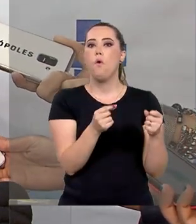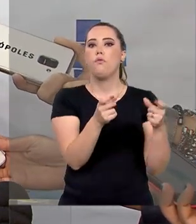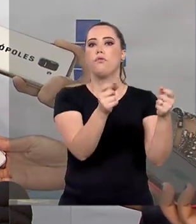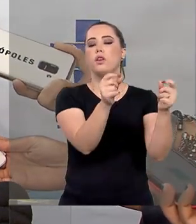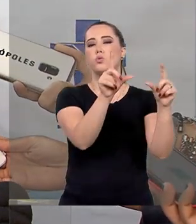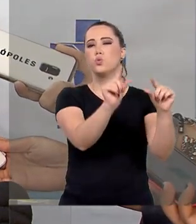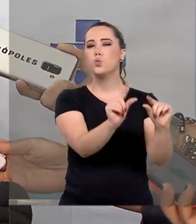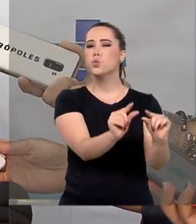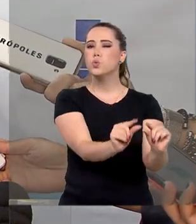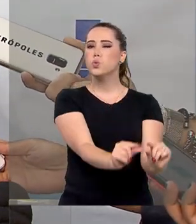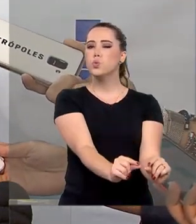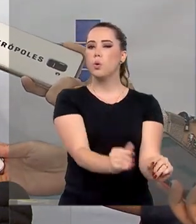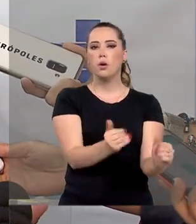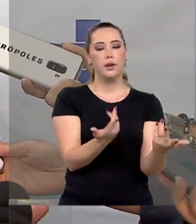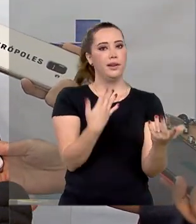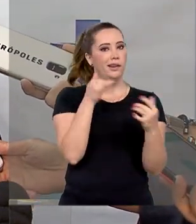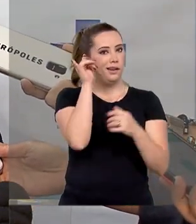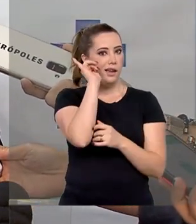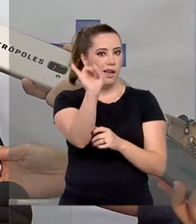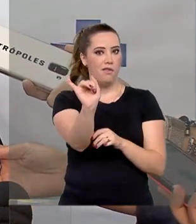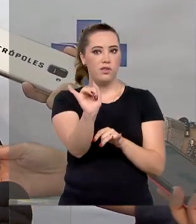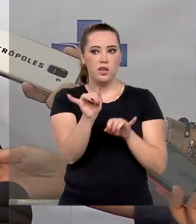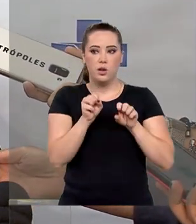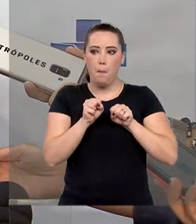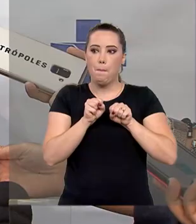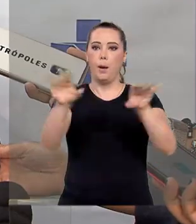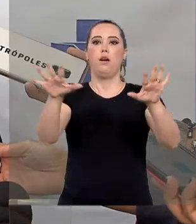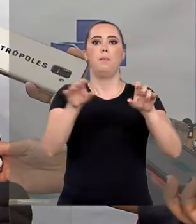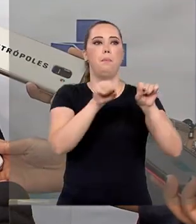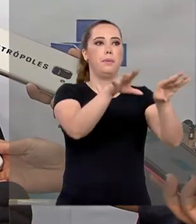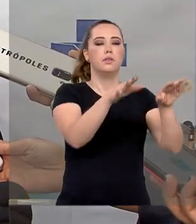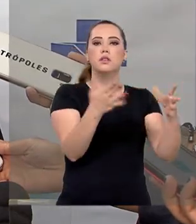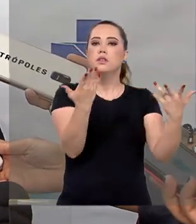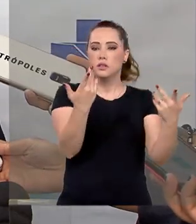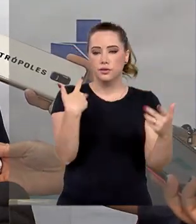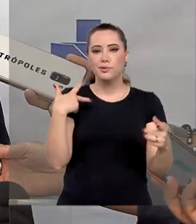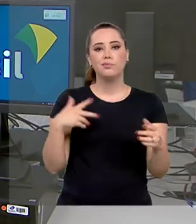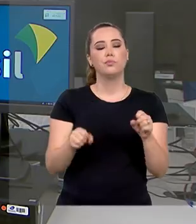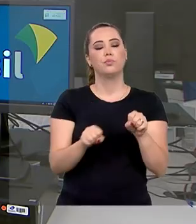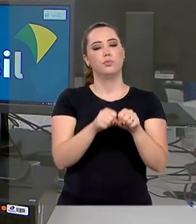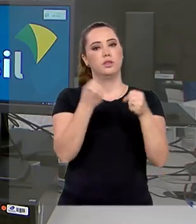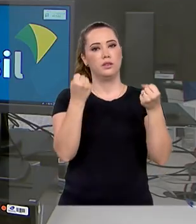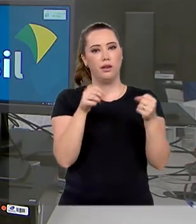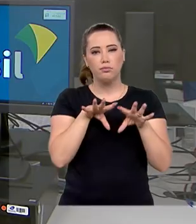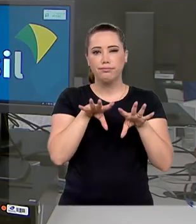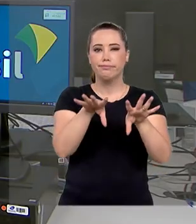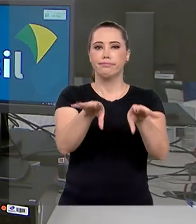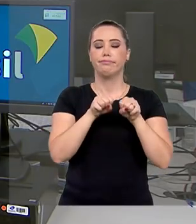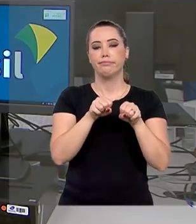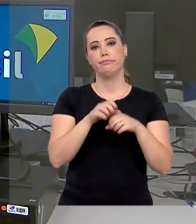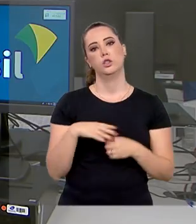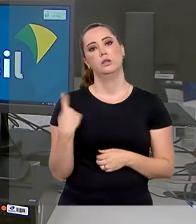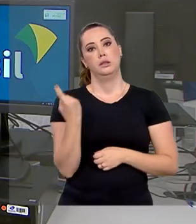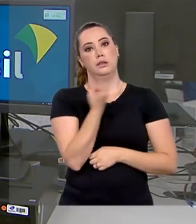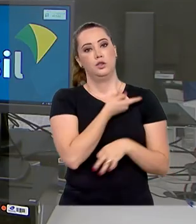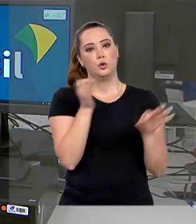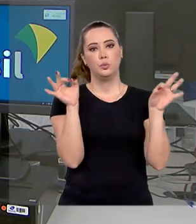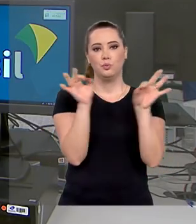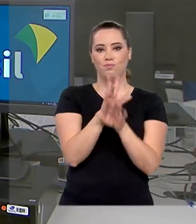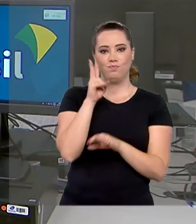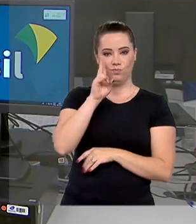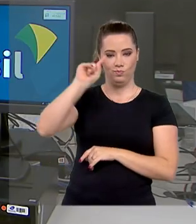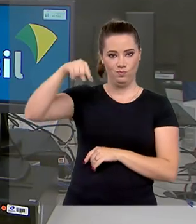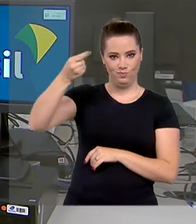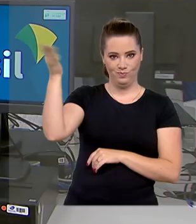baixos e para de circular o vírus. Ela quebra a transmissão coletiva. A gente fica por aqui, nos